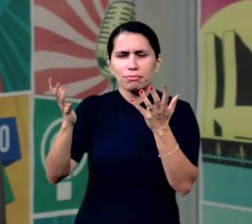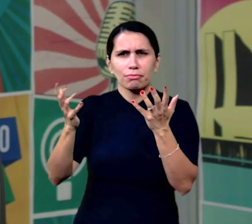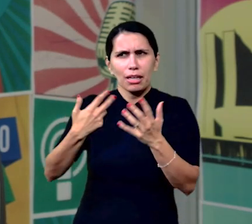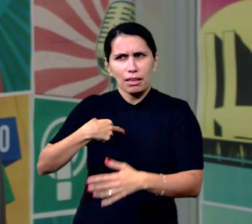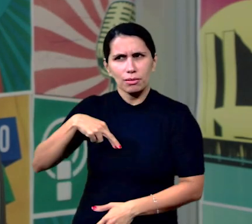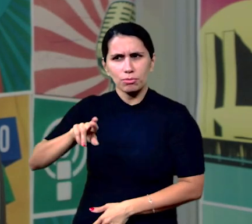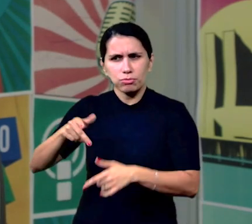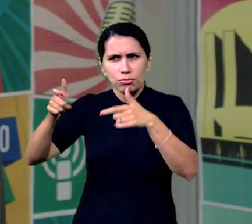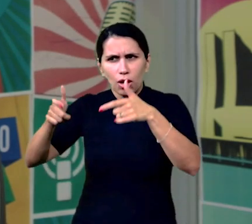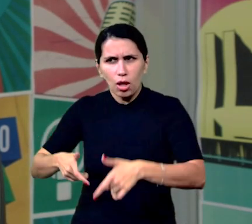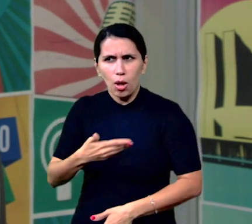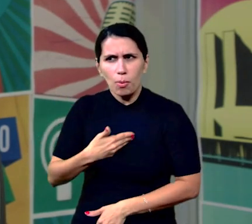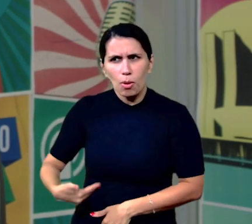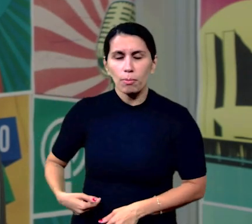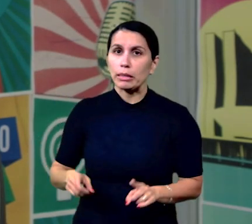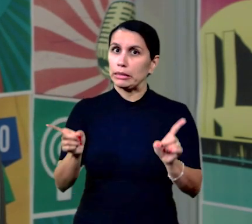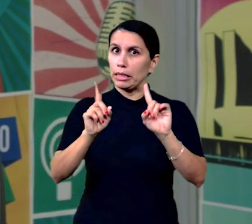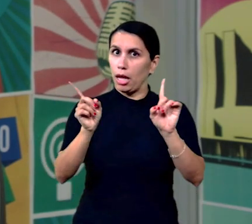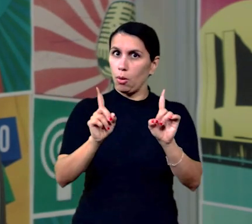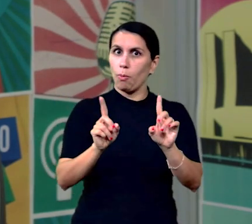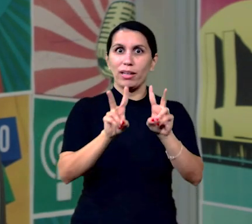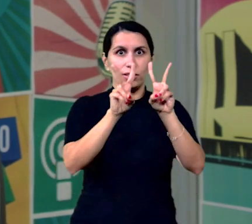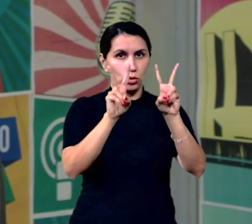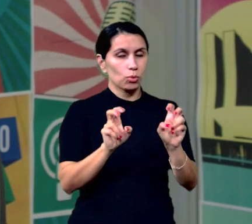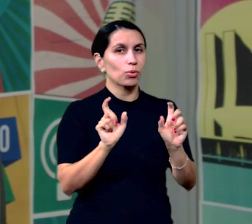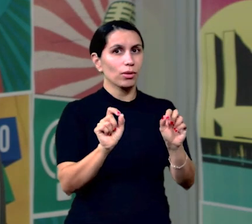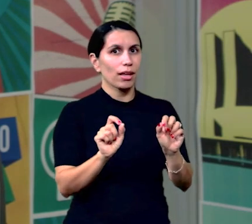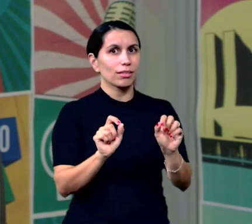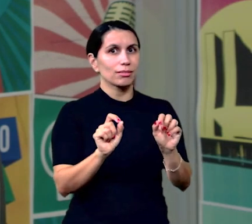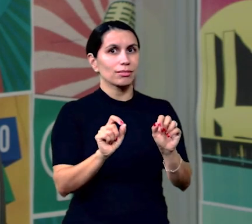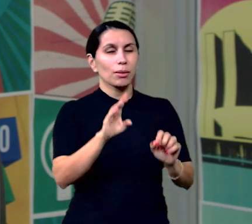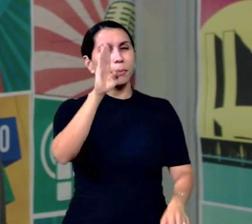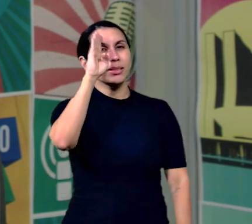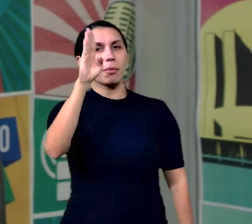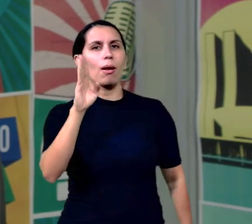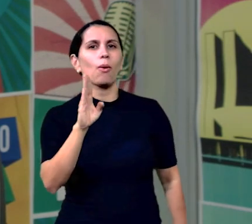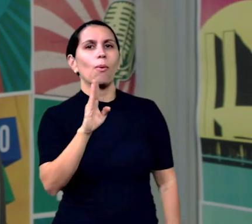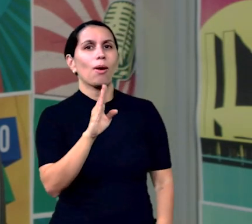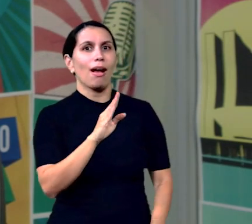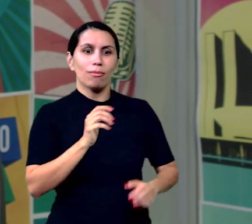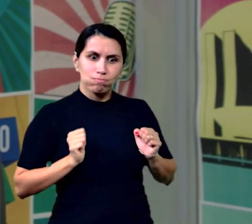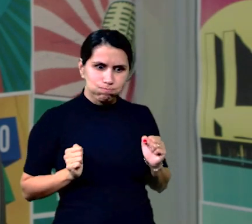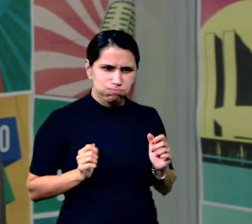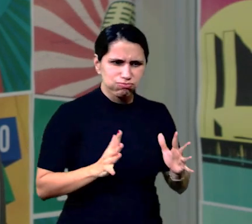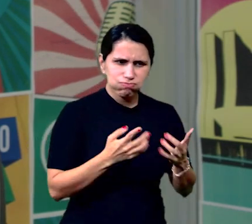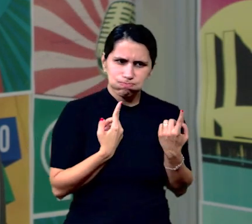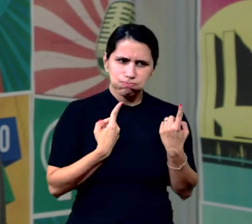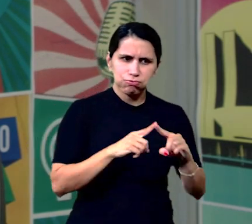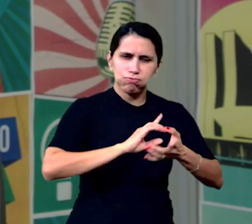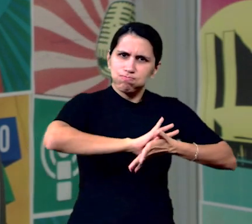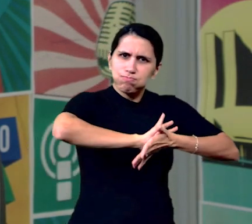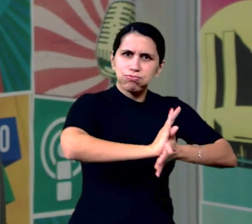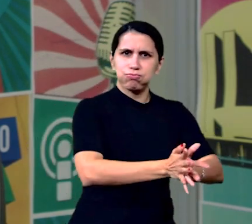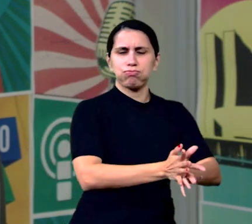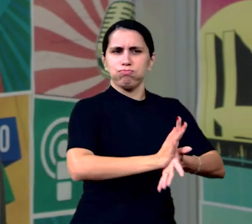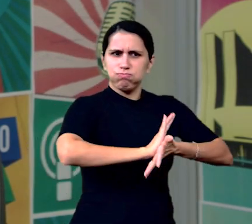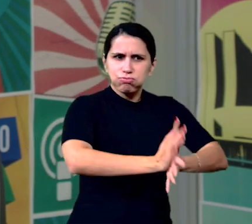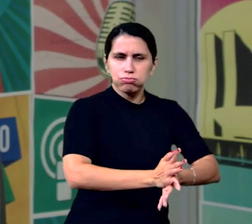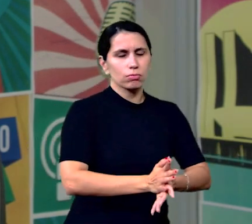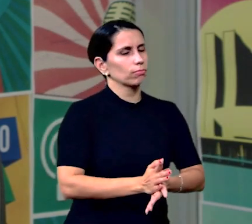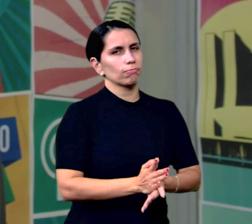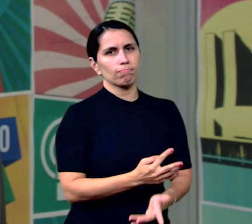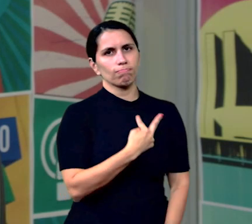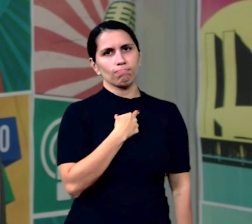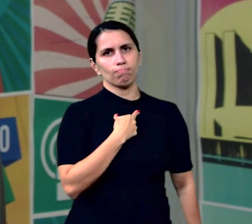espaço público, é sobre atos de discriminação, e nós entendemos que tem minimamente aí, né, um